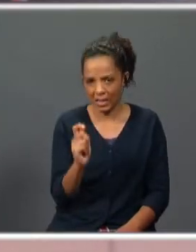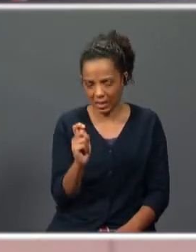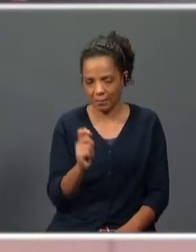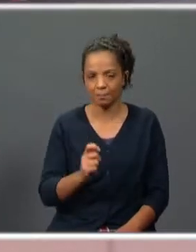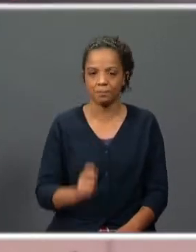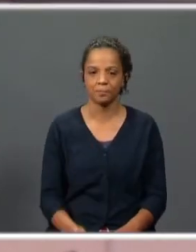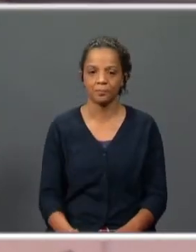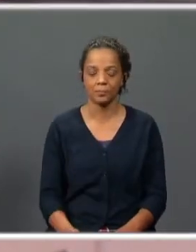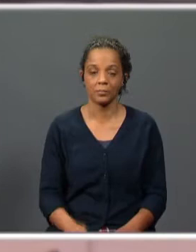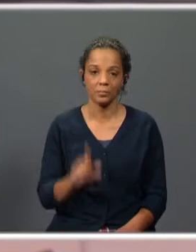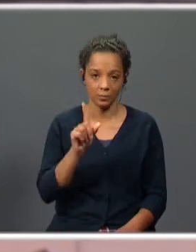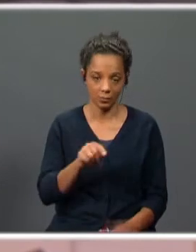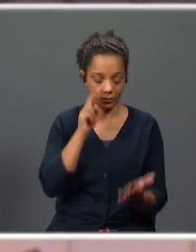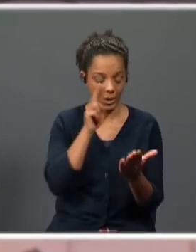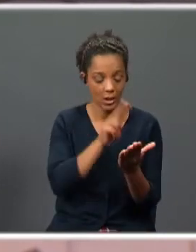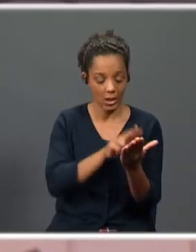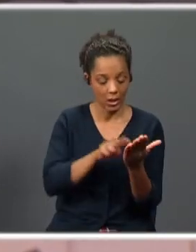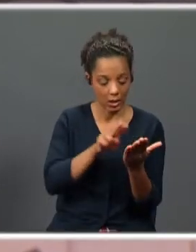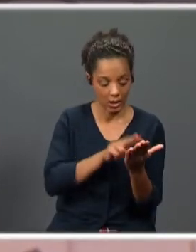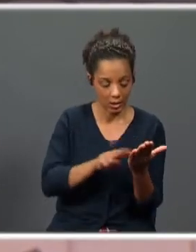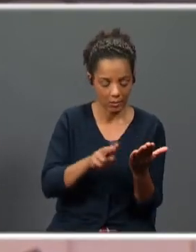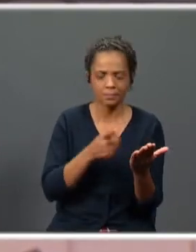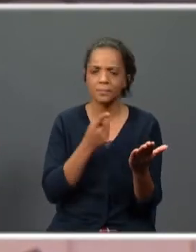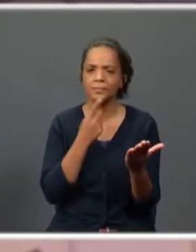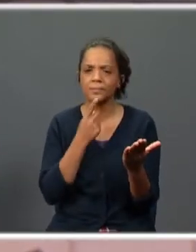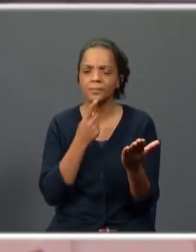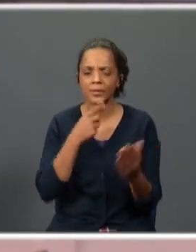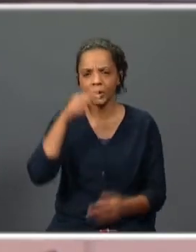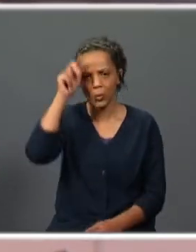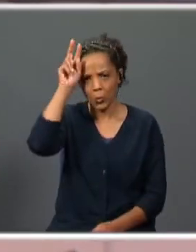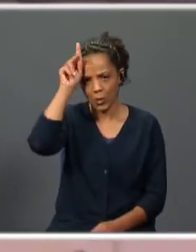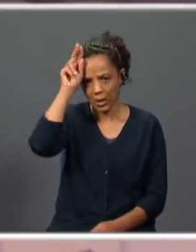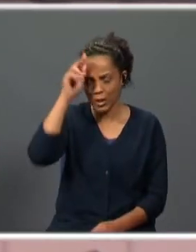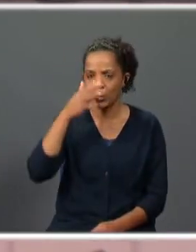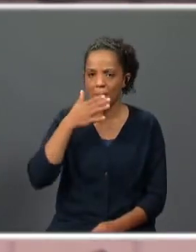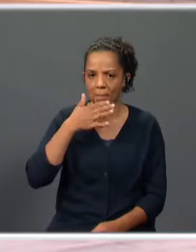E vamos ler e interpretar o coelhinho branco.